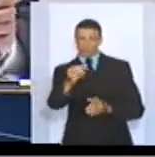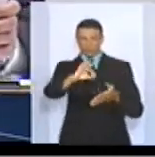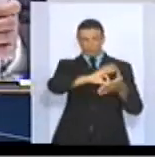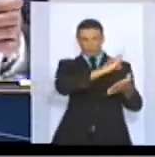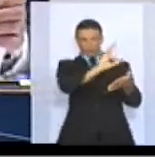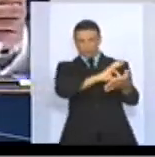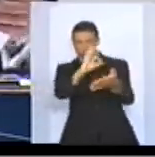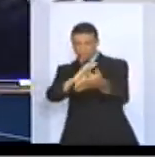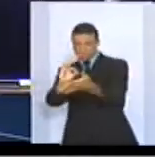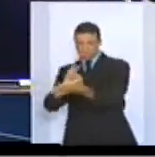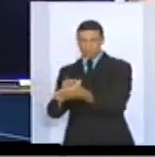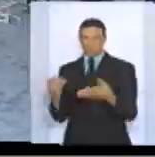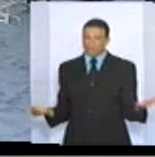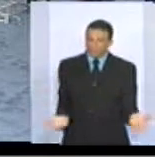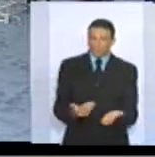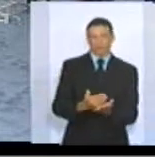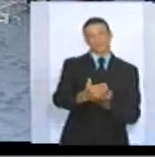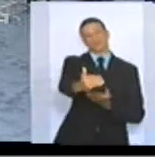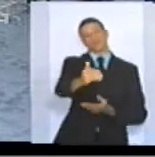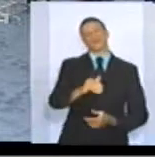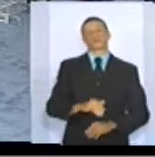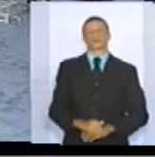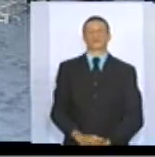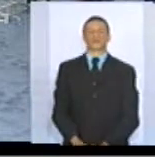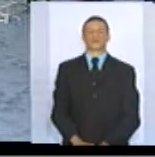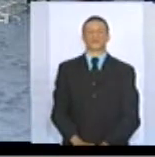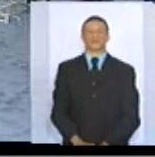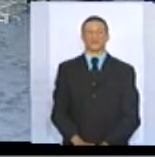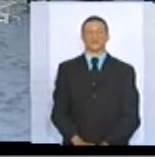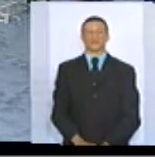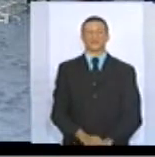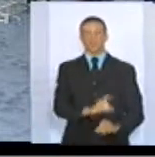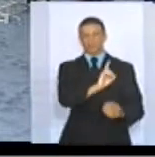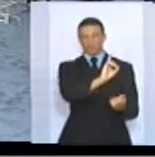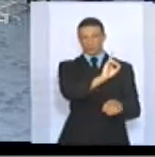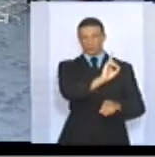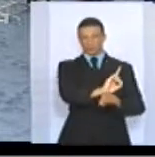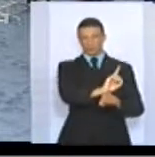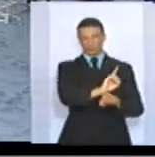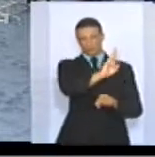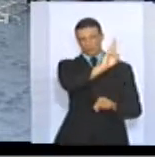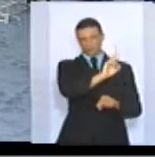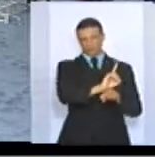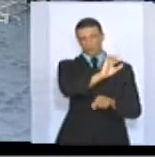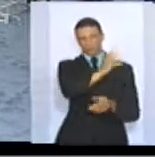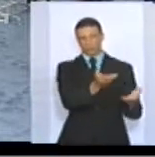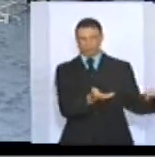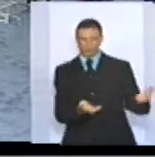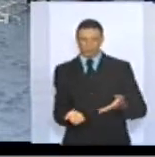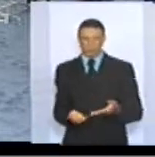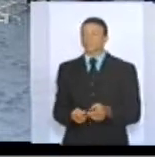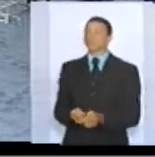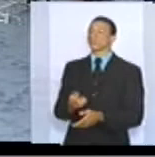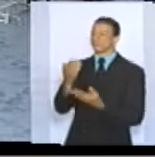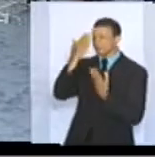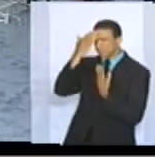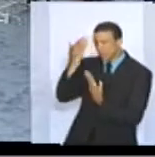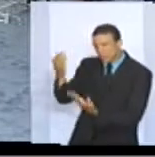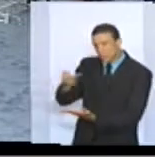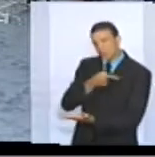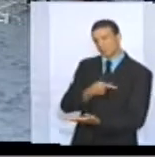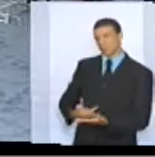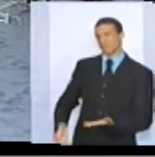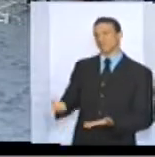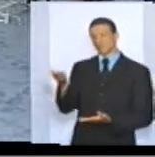eu concedo a palavra. Doutora Débora Dupin. Muito obrigada, senhor presidente. Eu